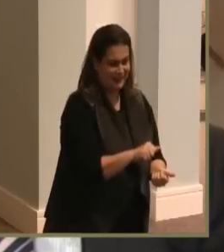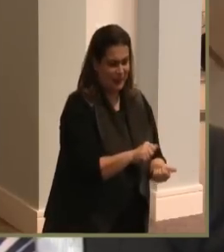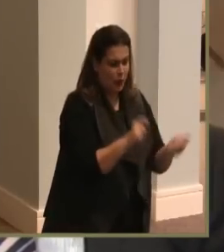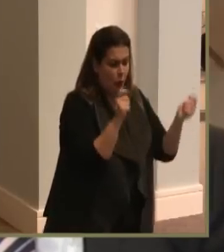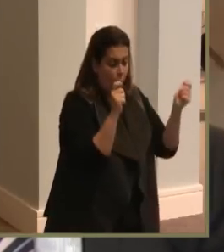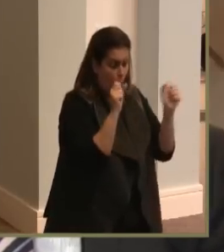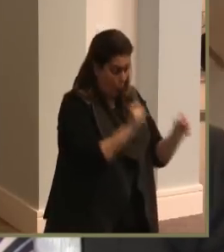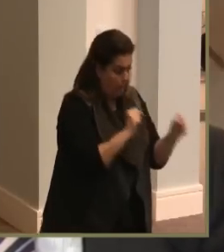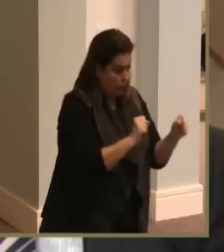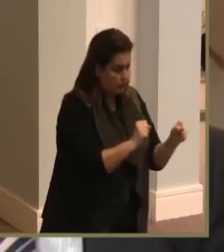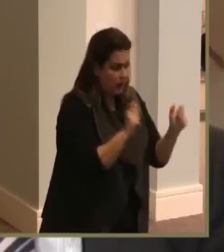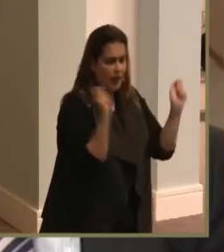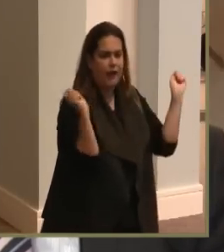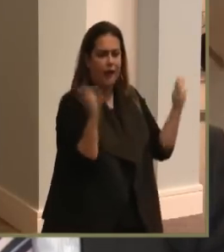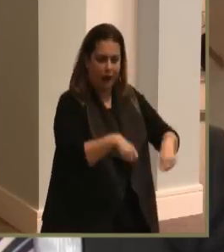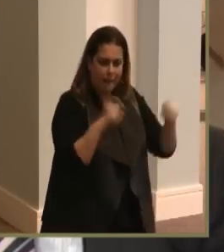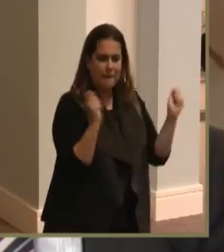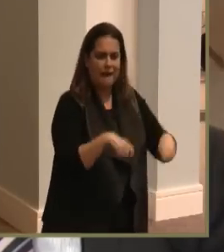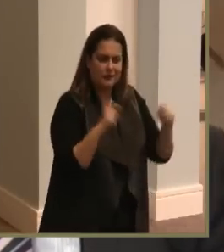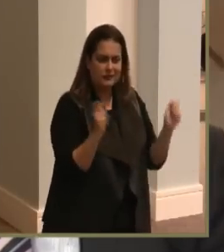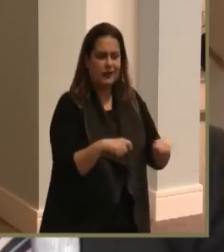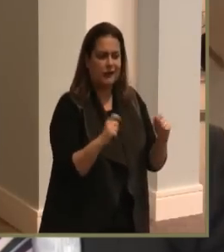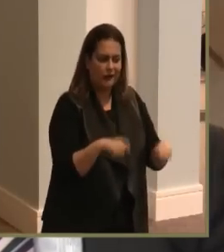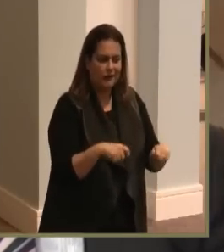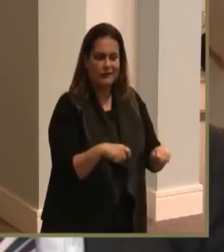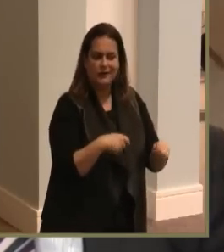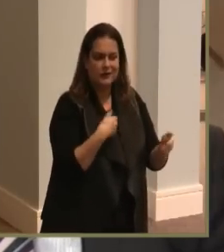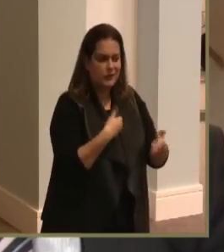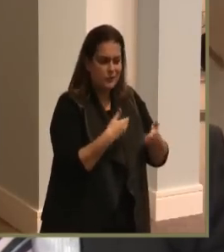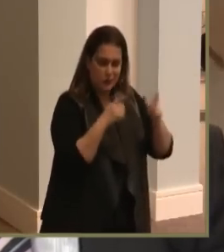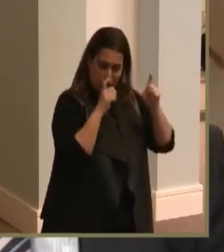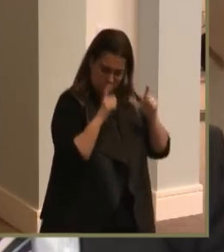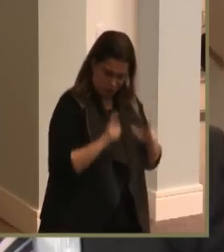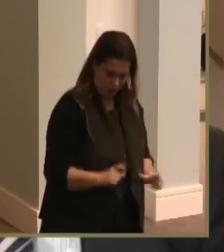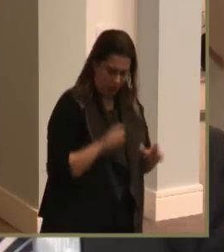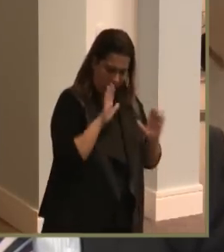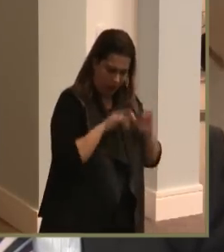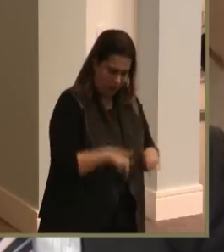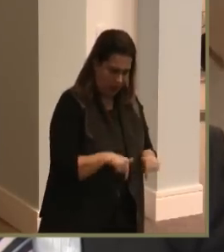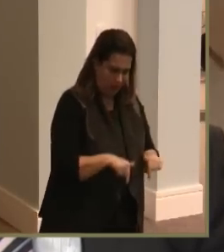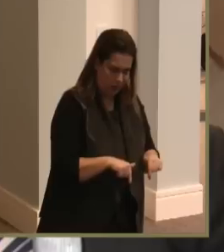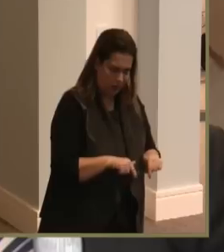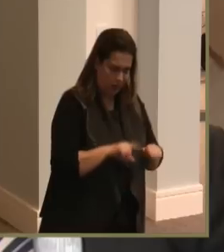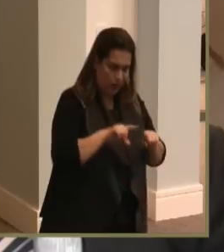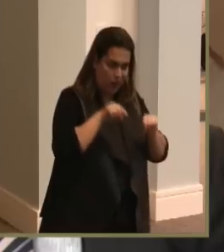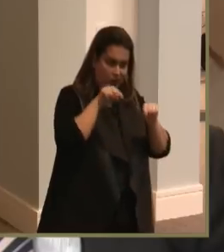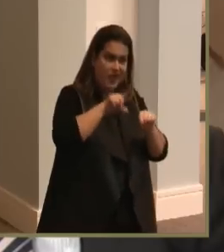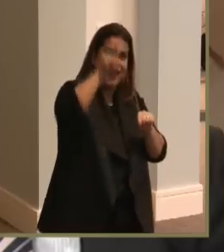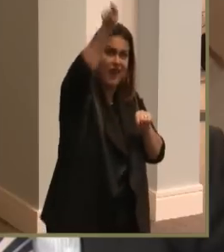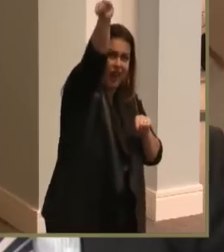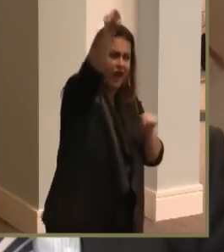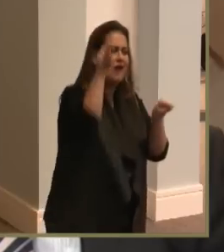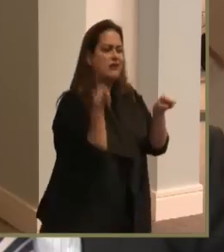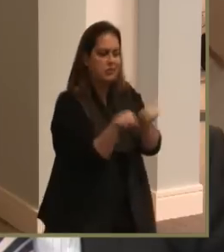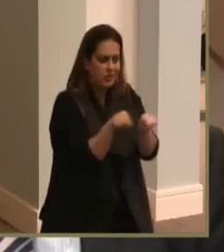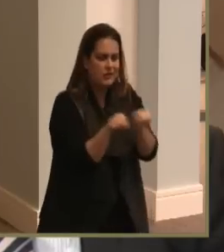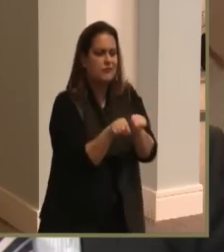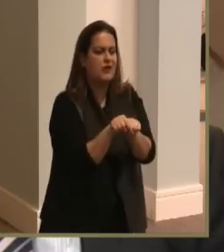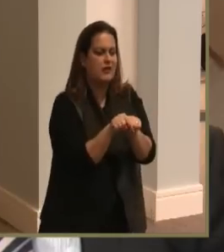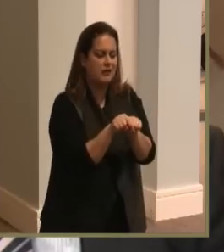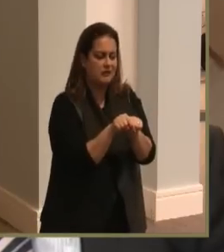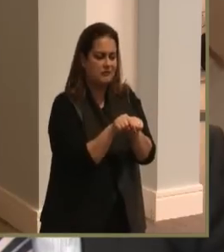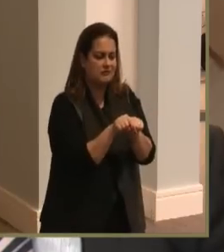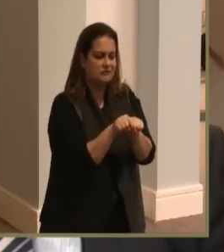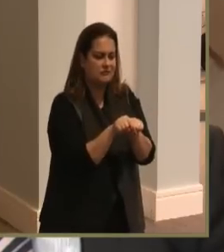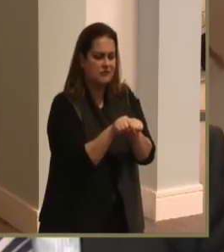poder capacitaria estes discípulos a estarem em primeiro lugar em Jerusalém. O lugar da família, o lugar do trabalho, o lugar da atividade